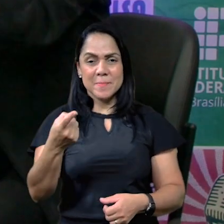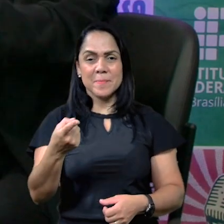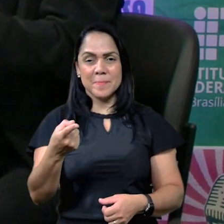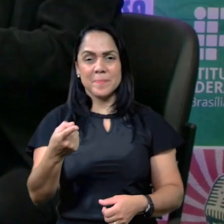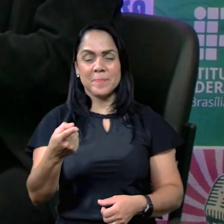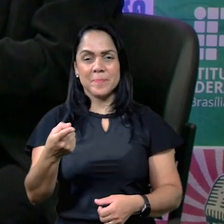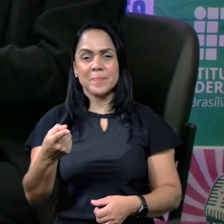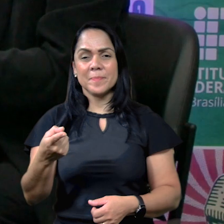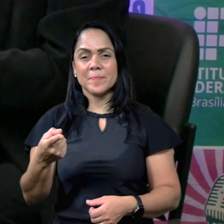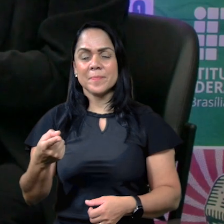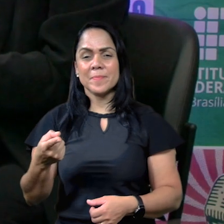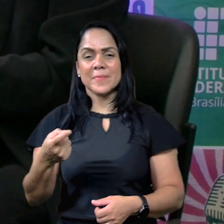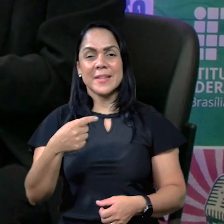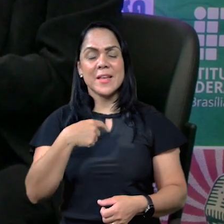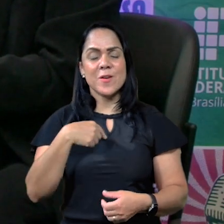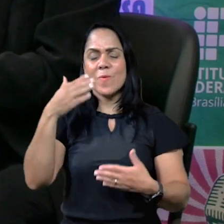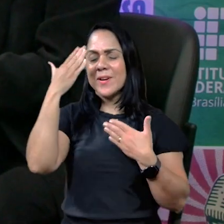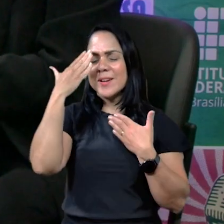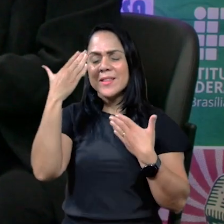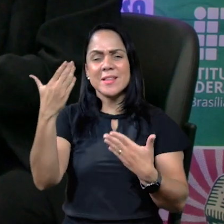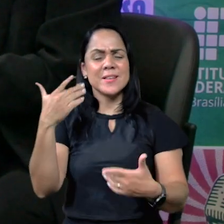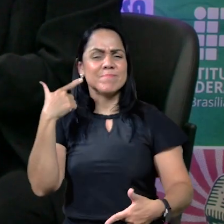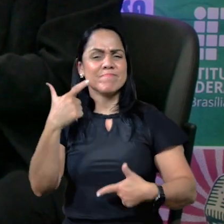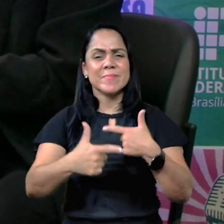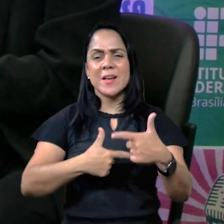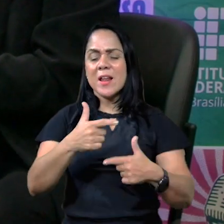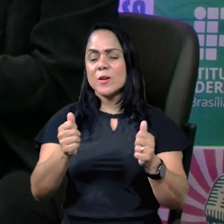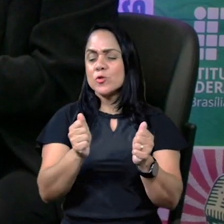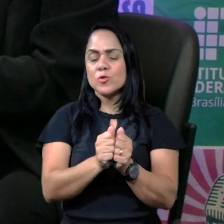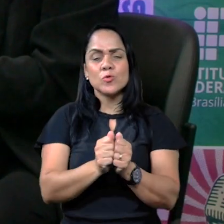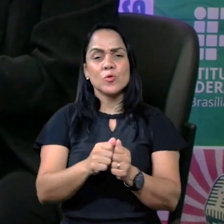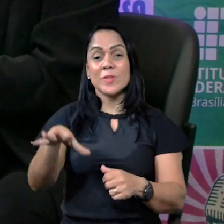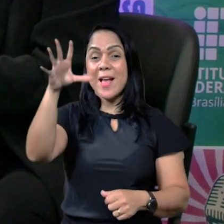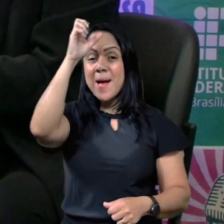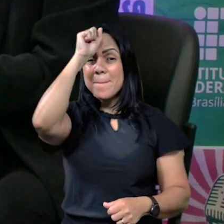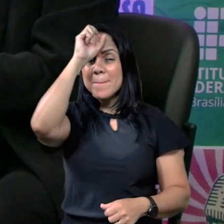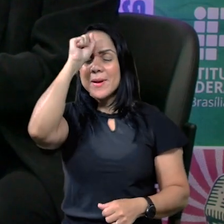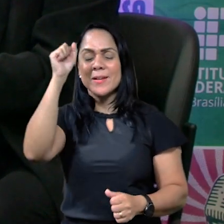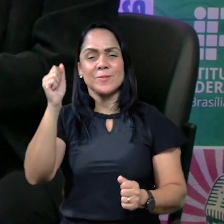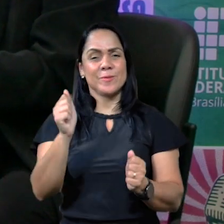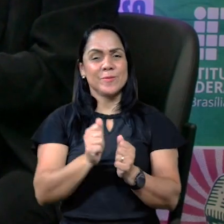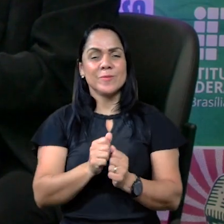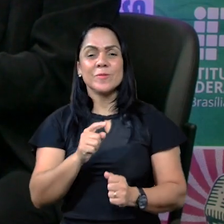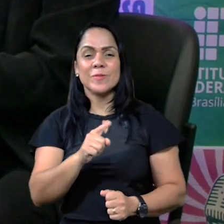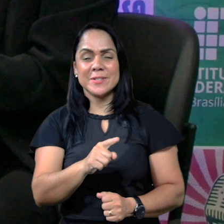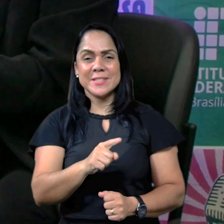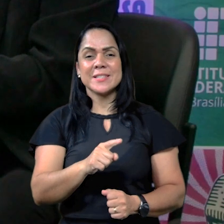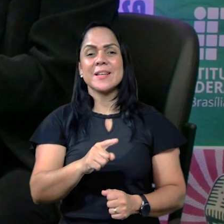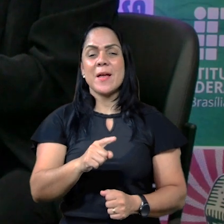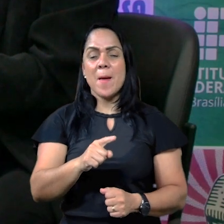posterior, né? Enquanto que eu sou grato de trabalhar com você, enquanto que eu aprendo com você. A Tael é uma profissional